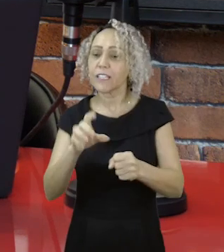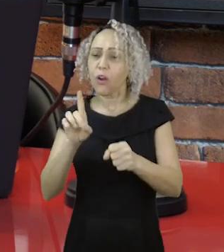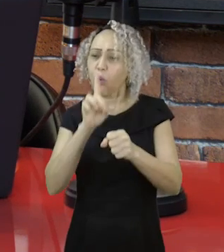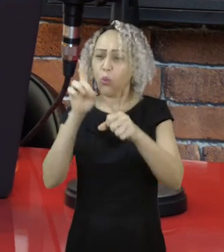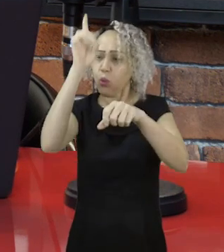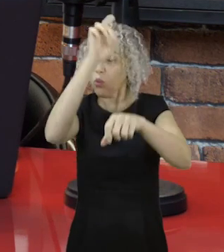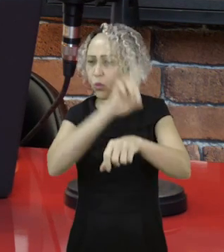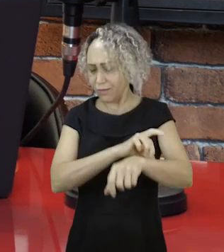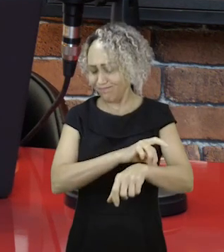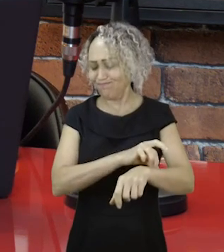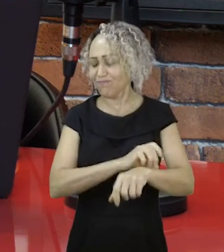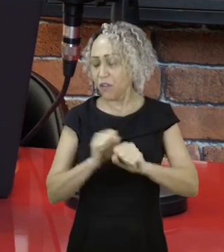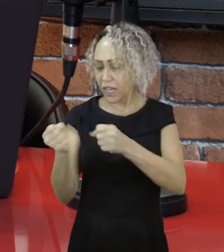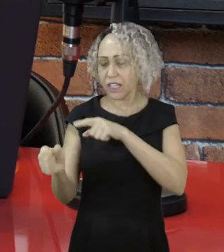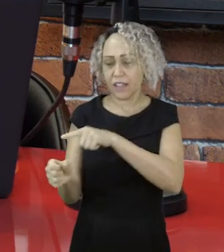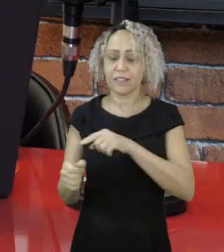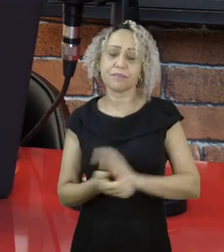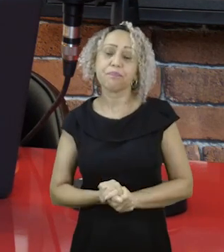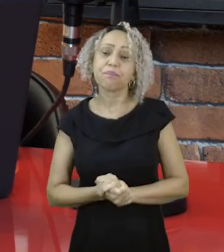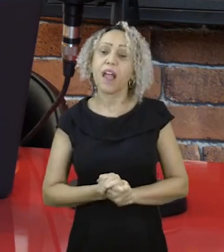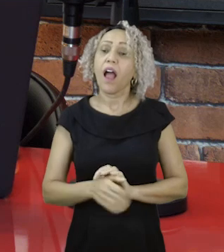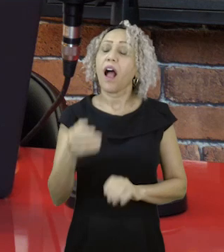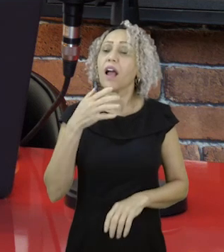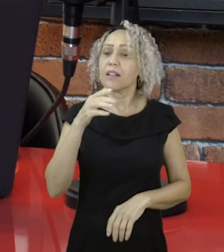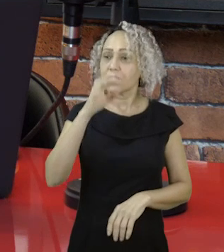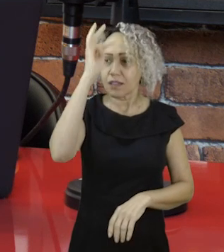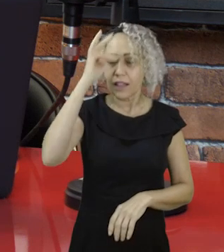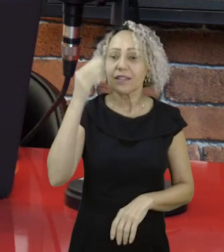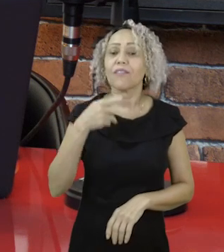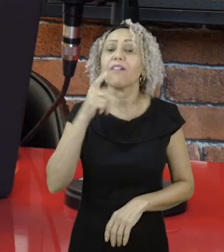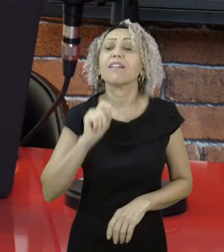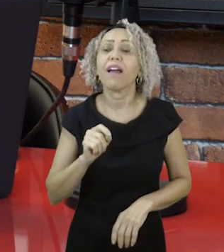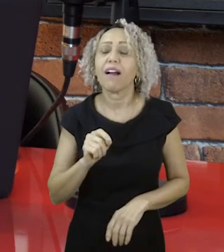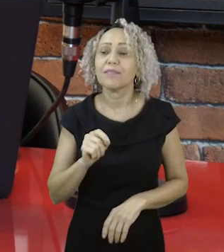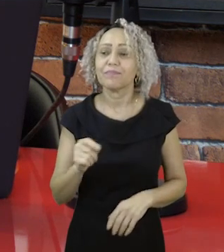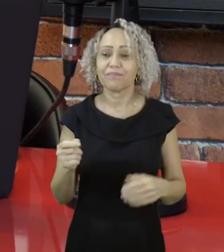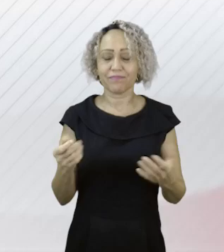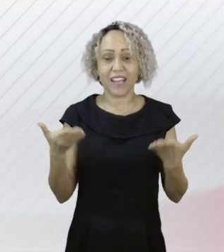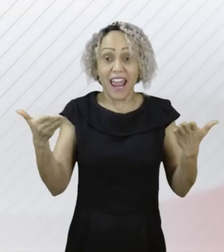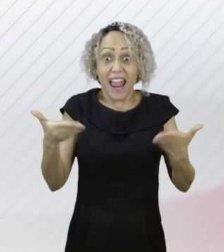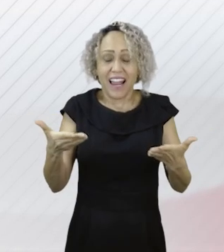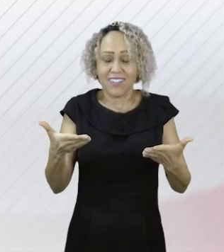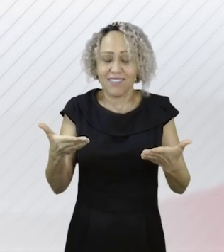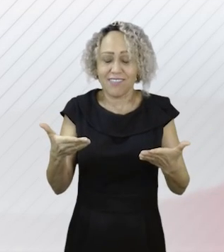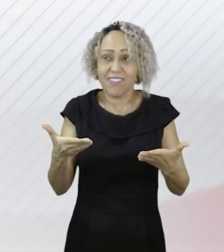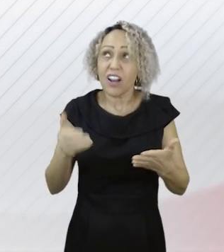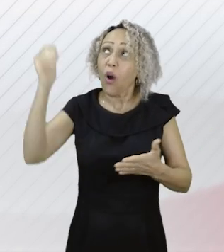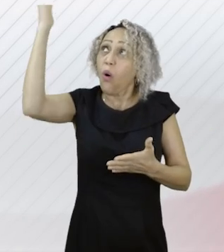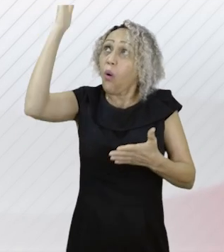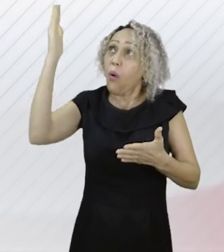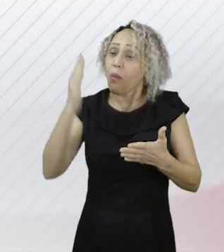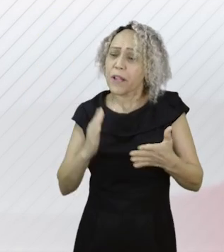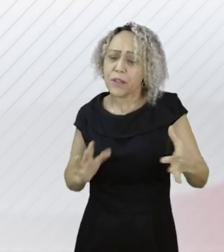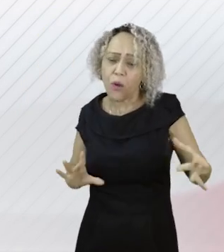de enfrentamento ao mosquito Aedes aegypti. A repórter da Rádio PT, Thaisa Vitória, traz os detalhes. Agora é hora de